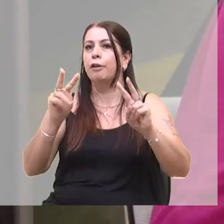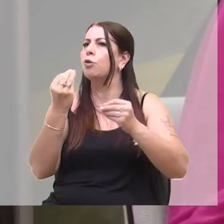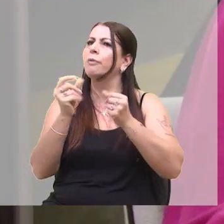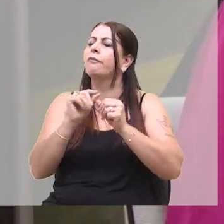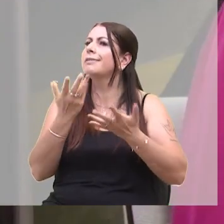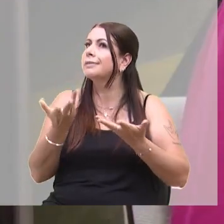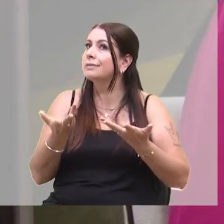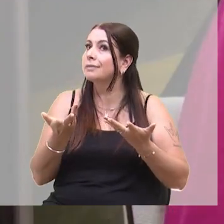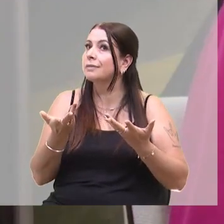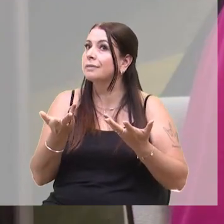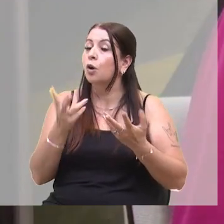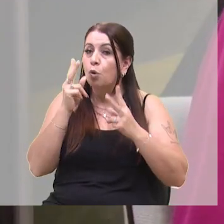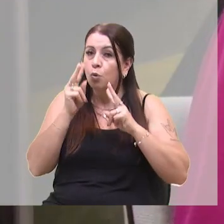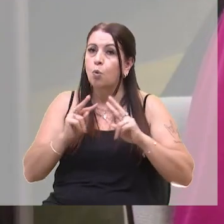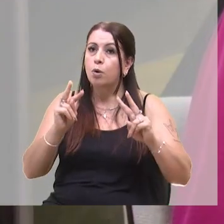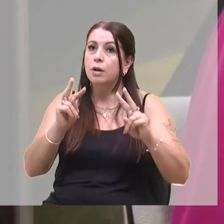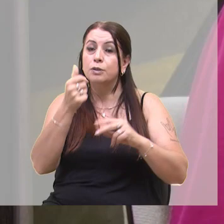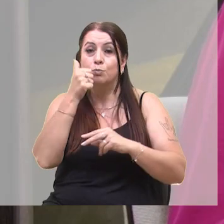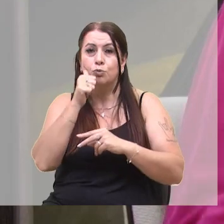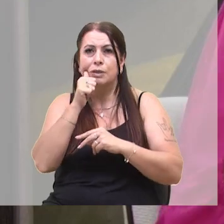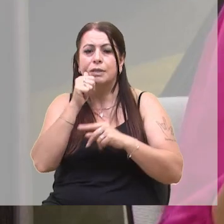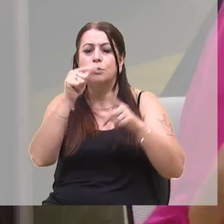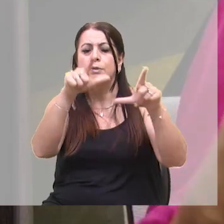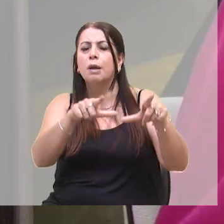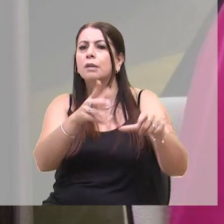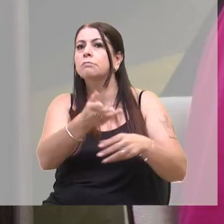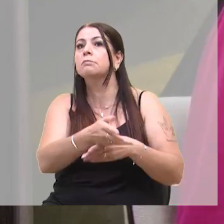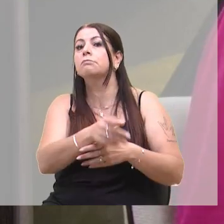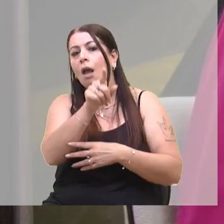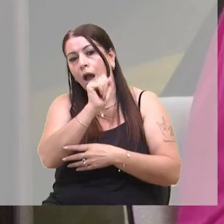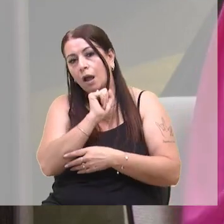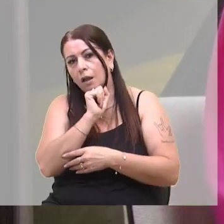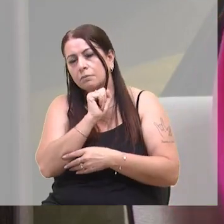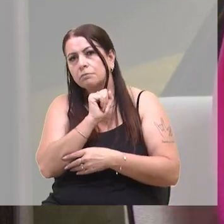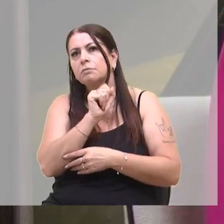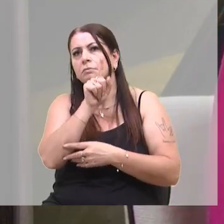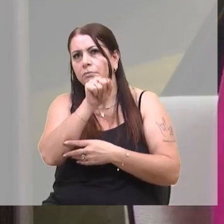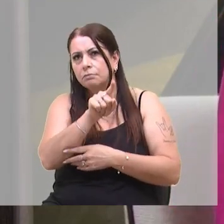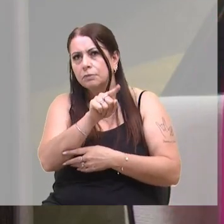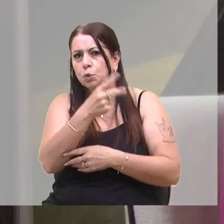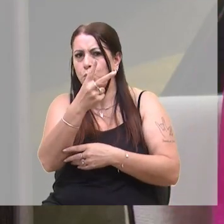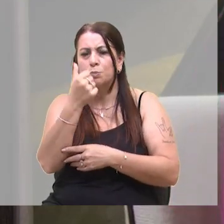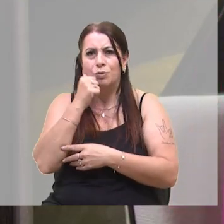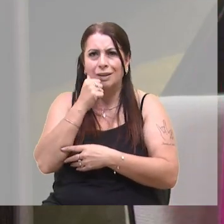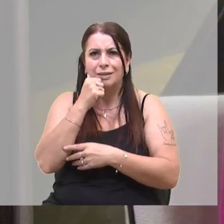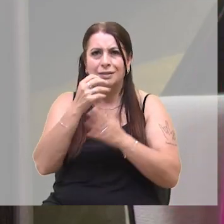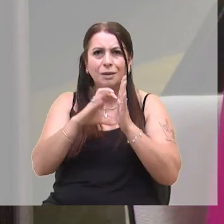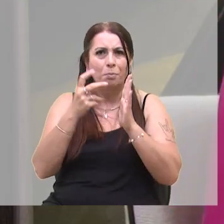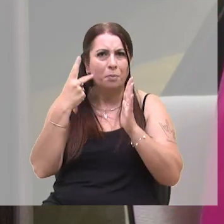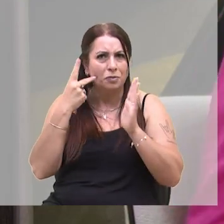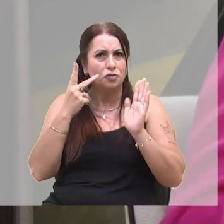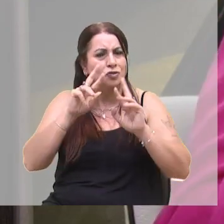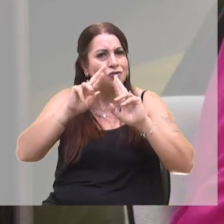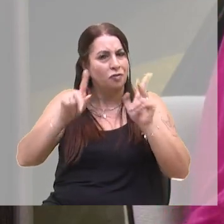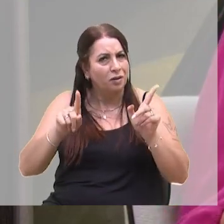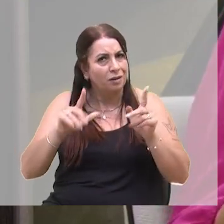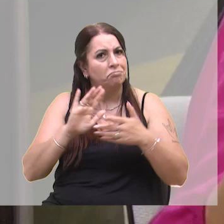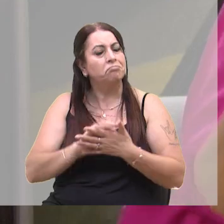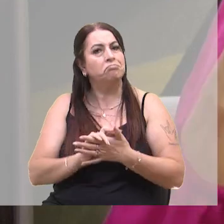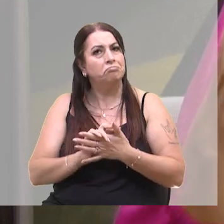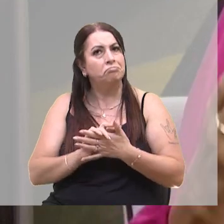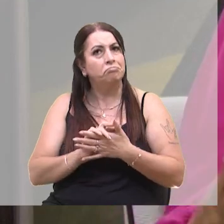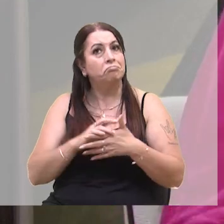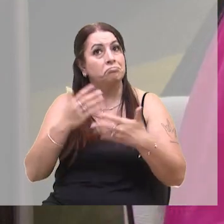gente precisa enxergar. E como é que a gente faz isso? Olhando mulheres nesses espaços e dizendo, olha ali, numa mesma legislatura, duas mulheres de